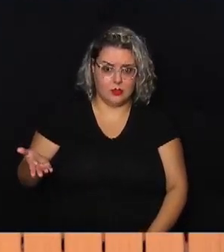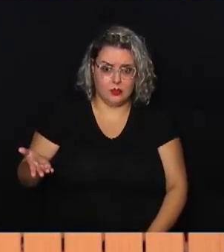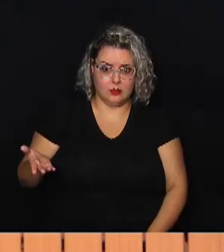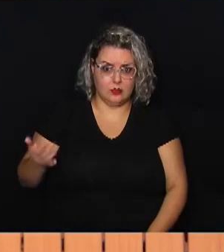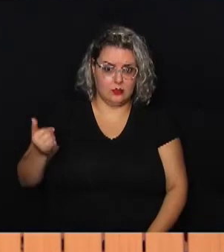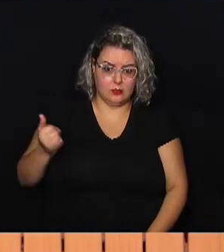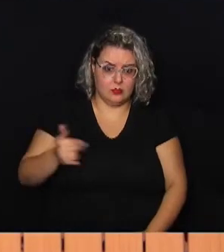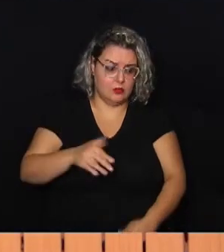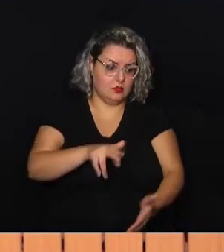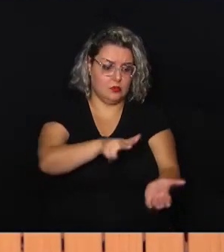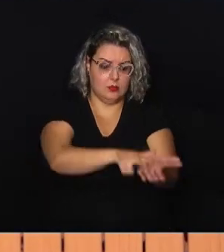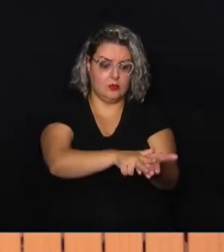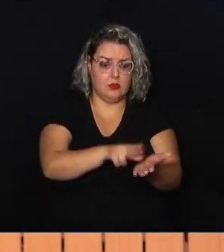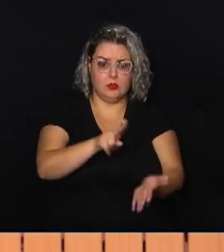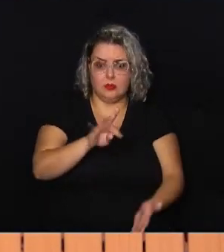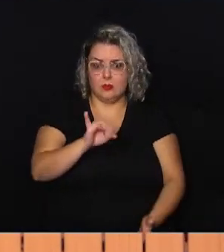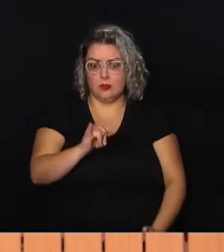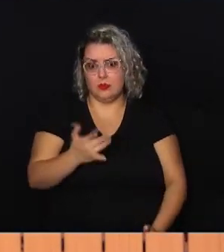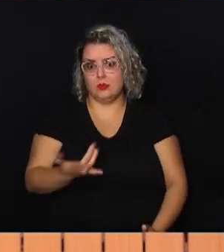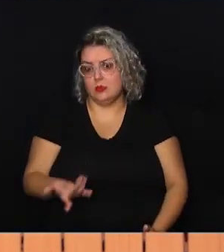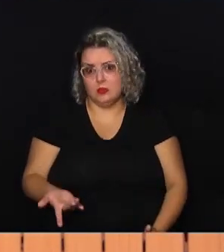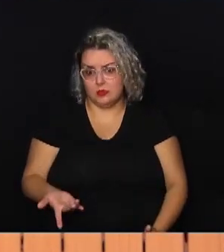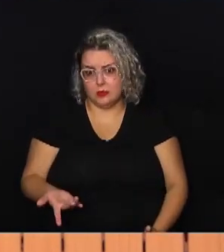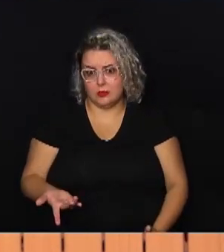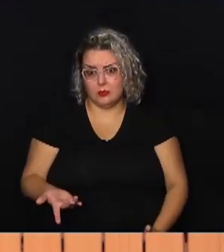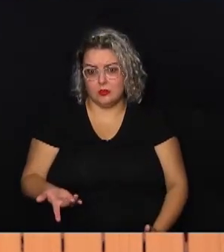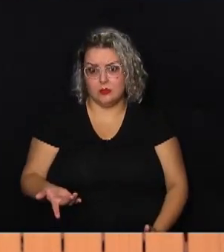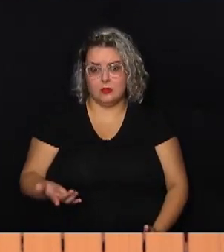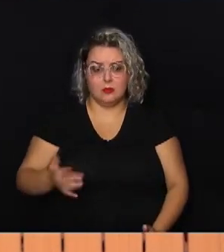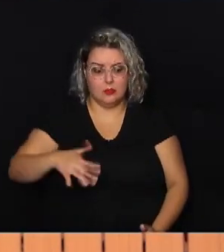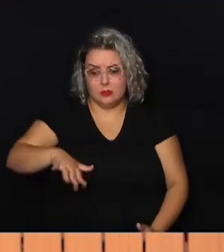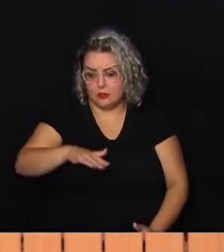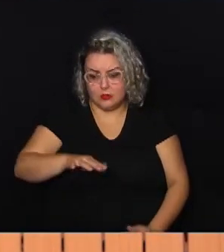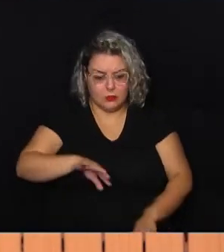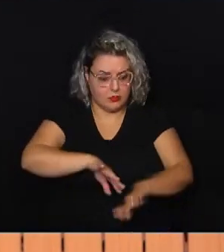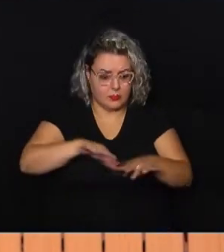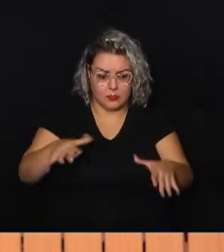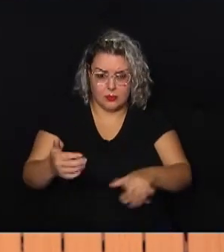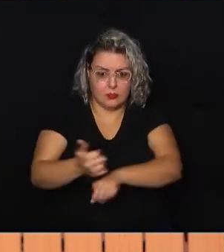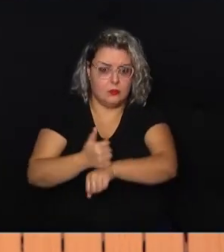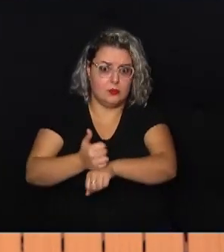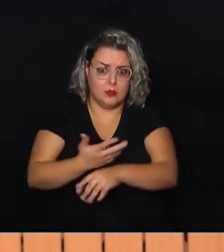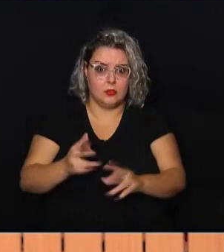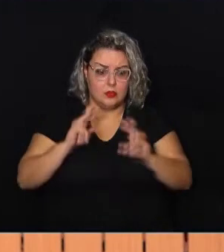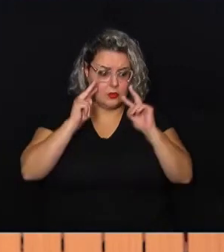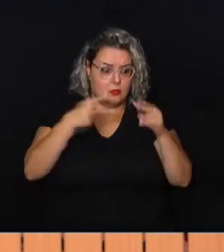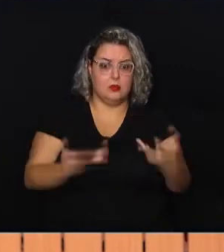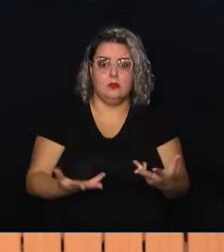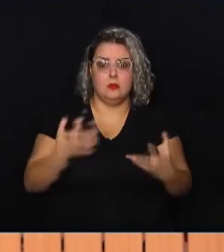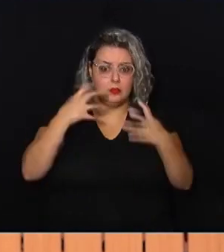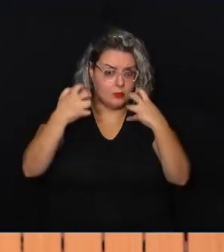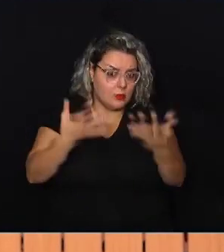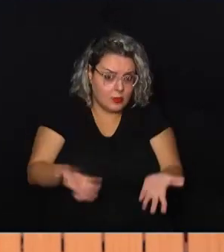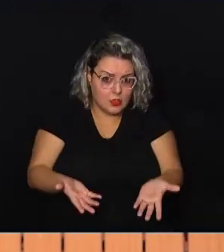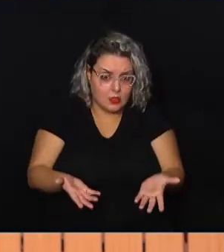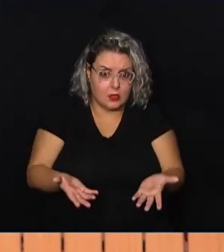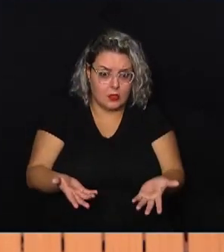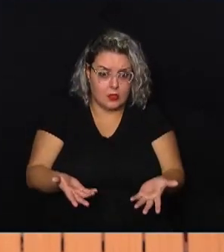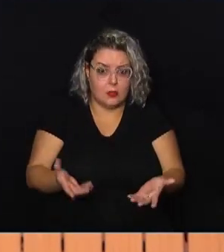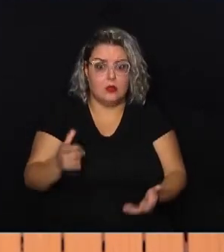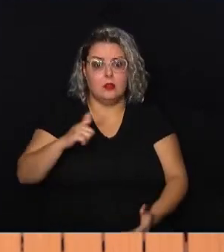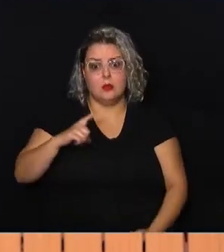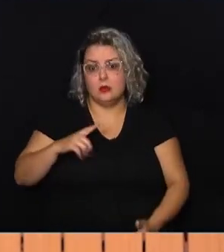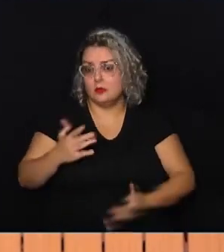na UTI é um troço totalmente fora da tua área de atuação e de reconhecimento. É altamente estressante. Hoje